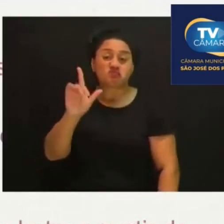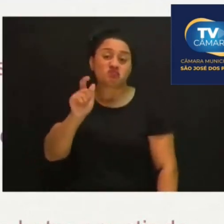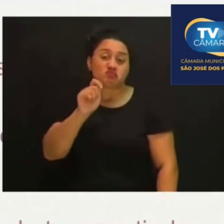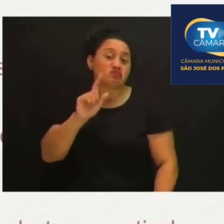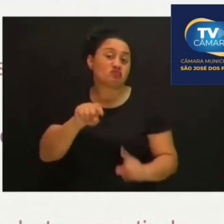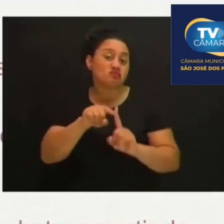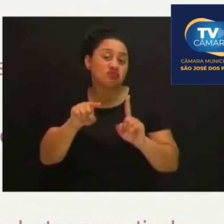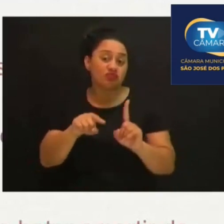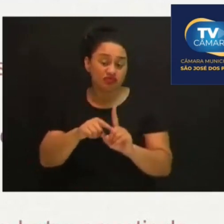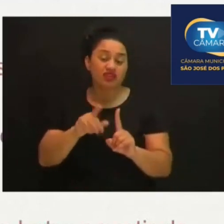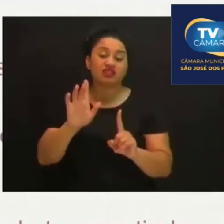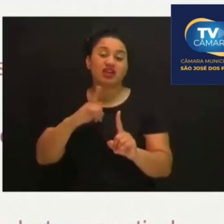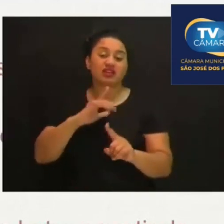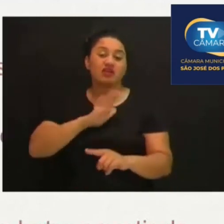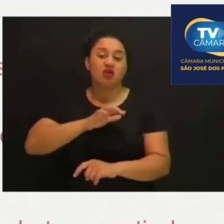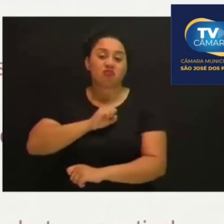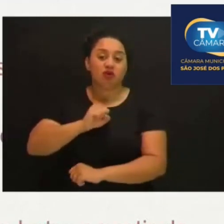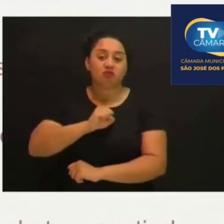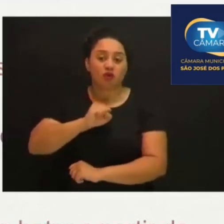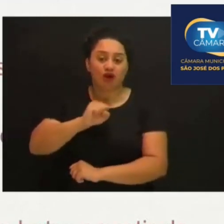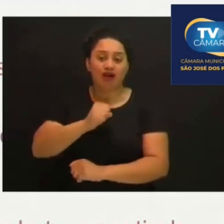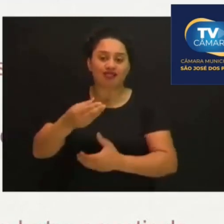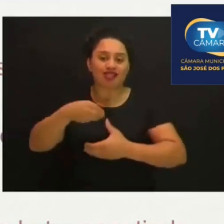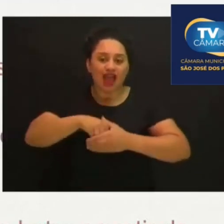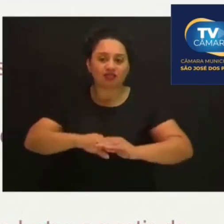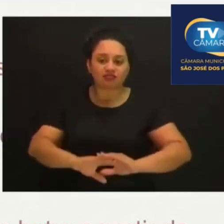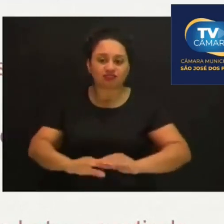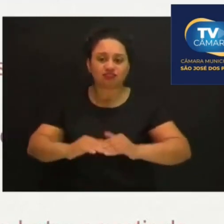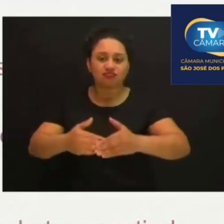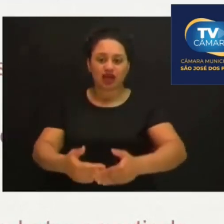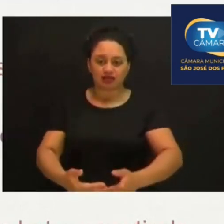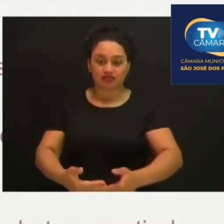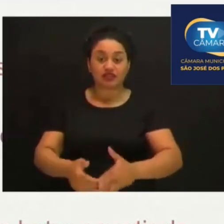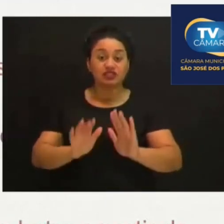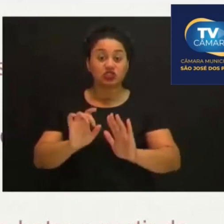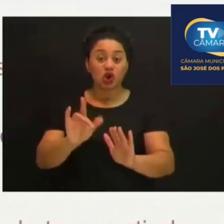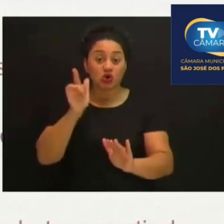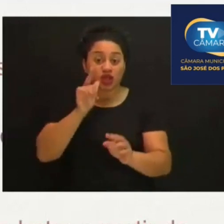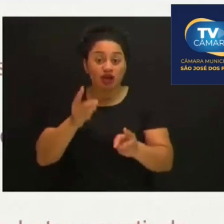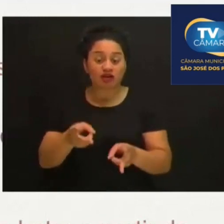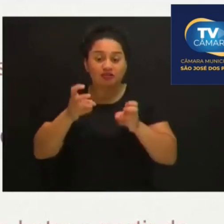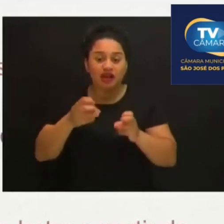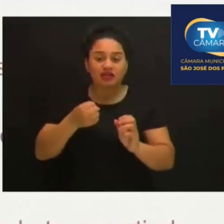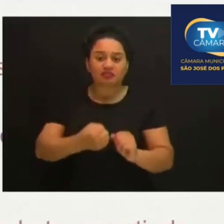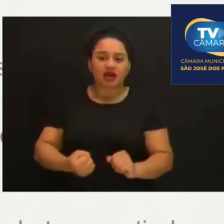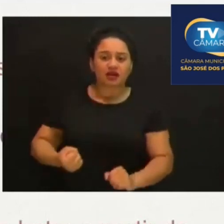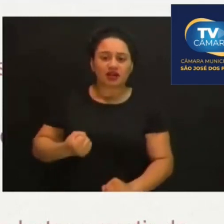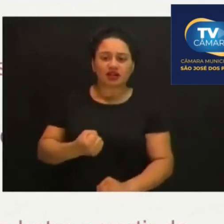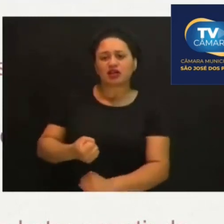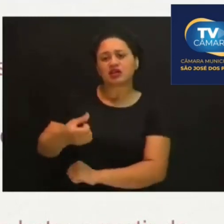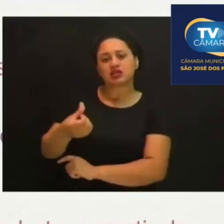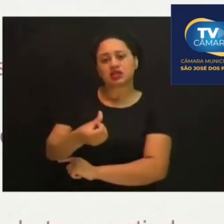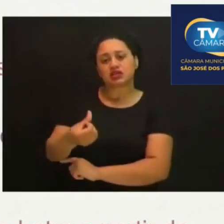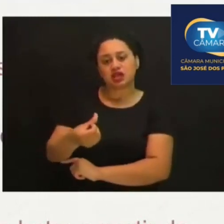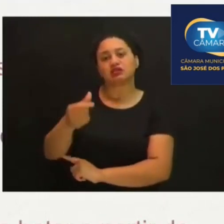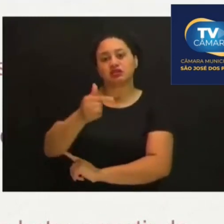e tem um coração batendo. Ele só vai ser percebido pelo ultrassom na 6ª semana,